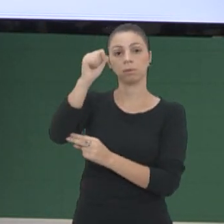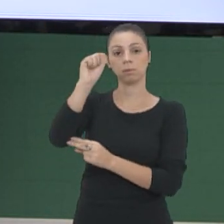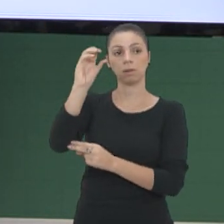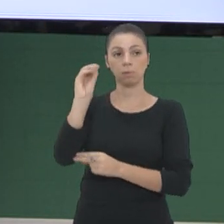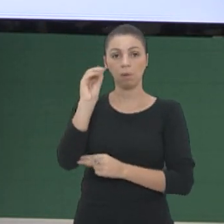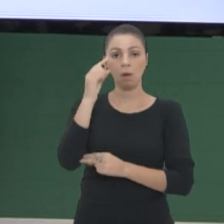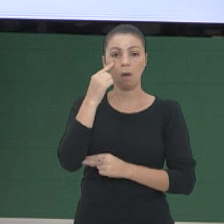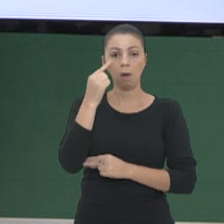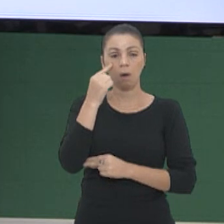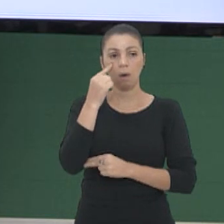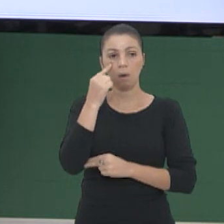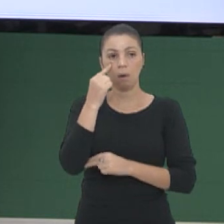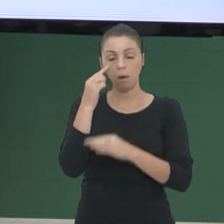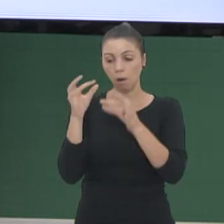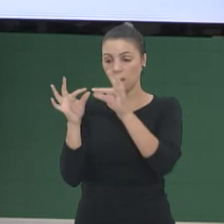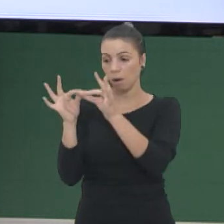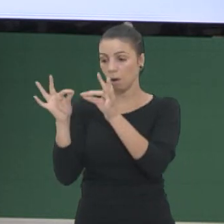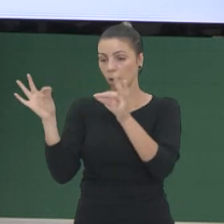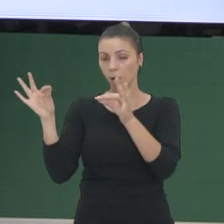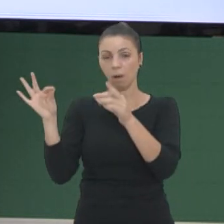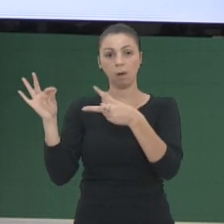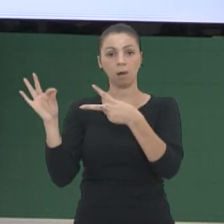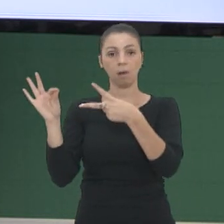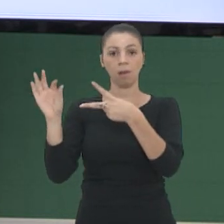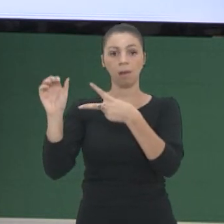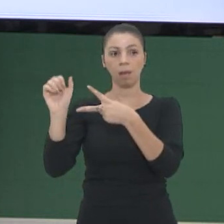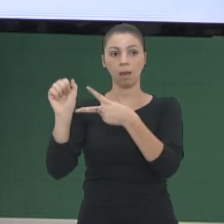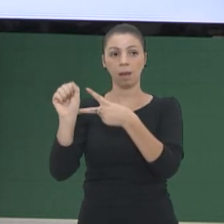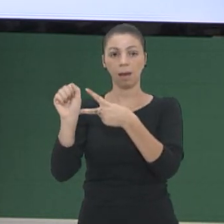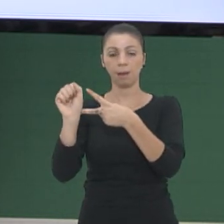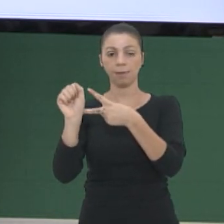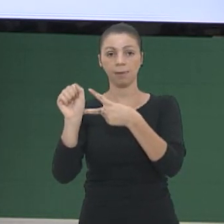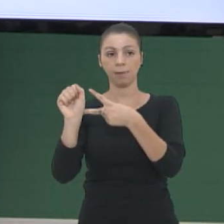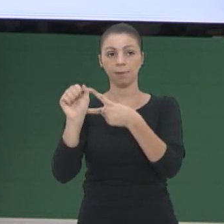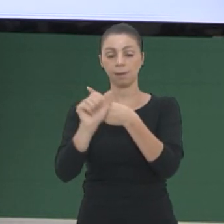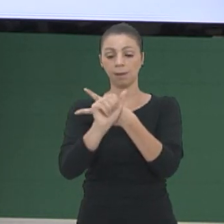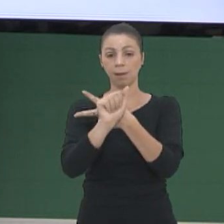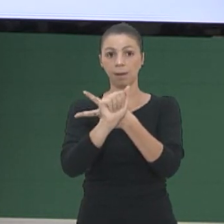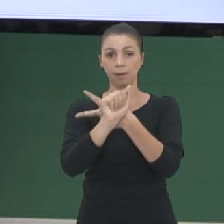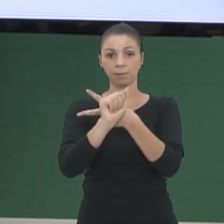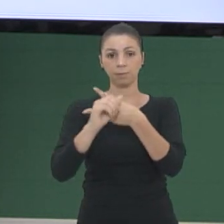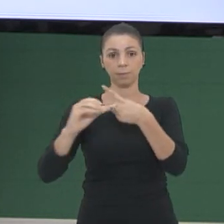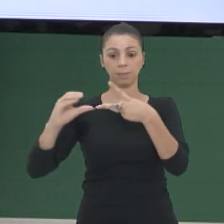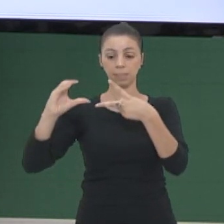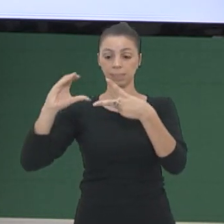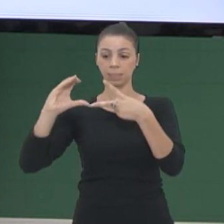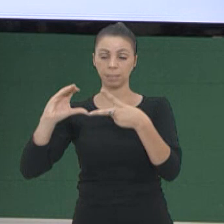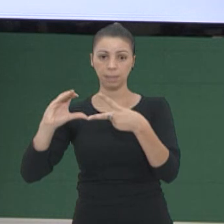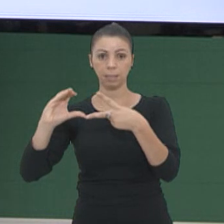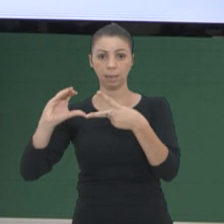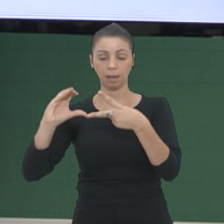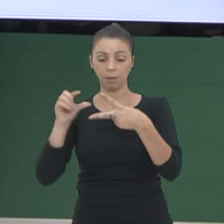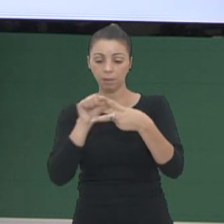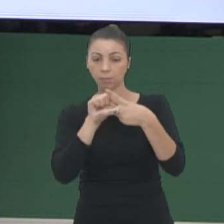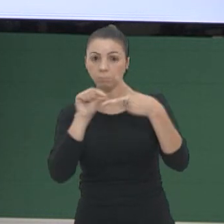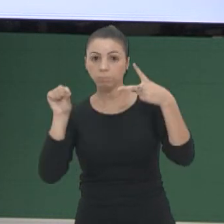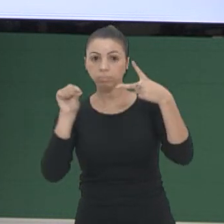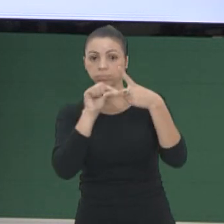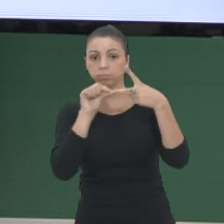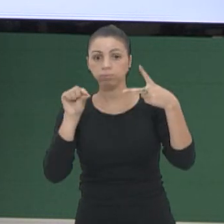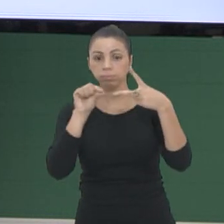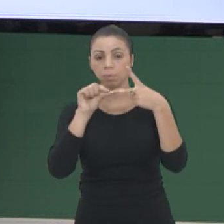encostando na semirreta AC, nesse segmento, daria 180 graus. Isso nós vamos olhar